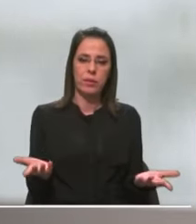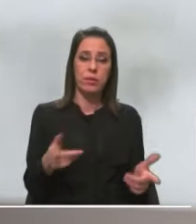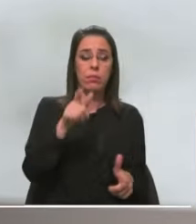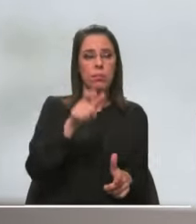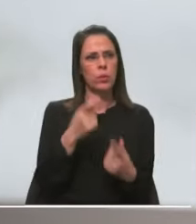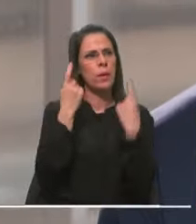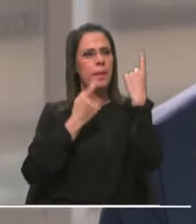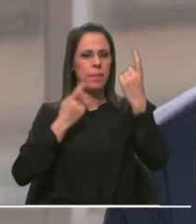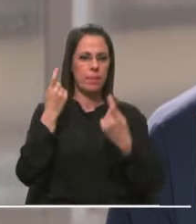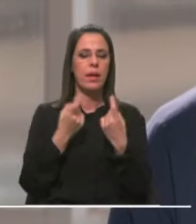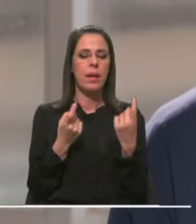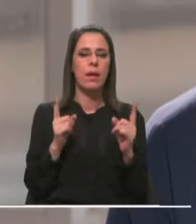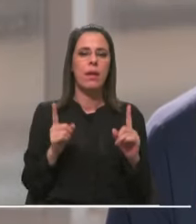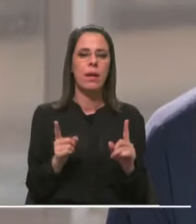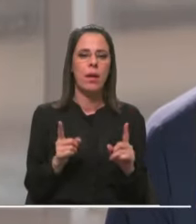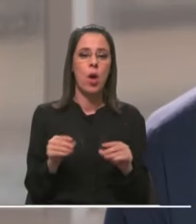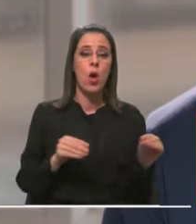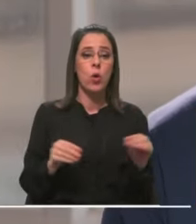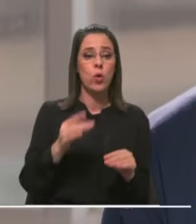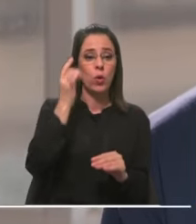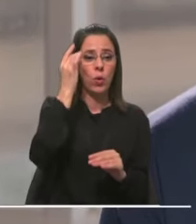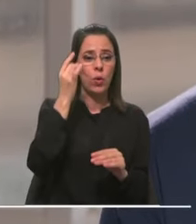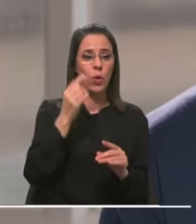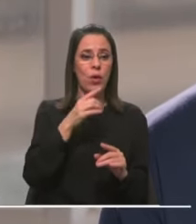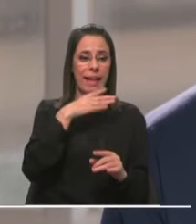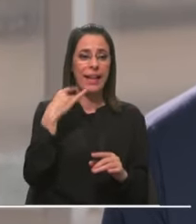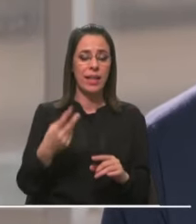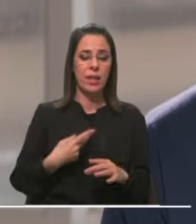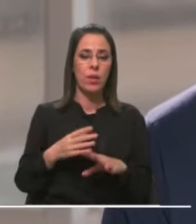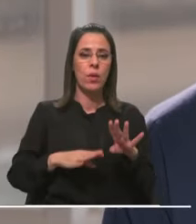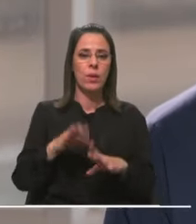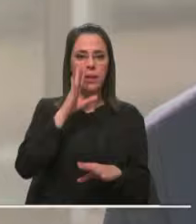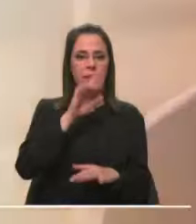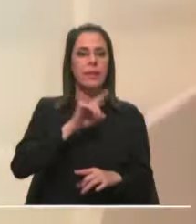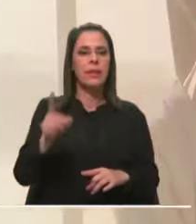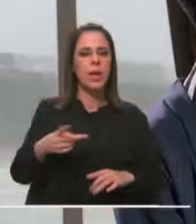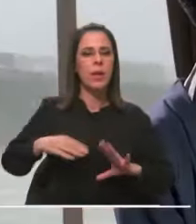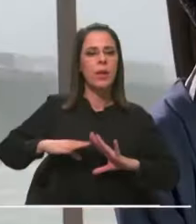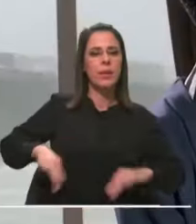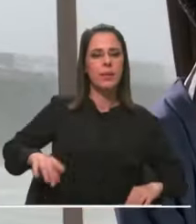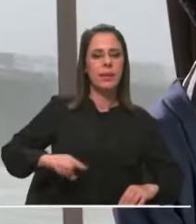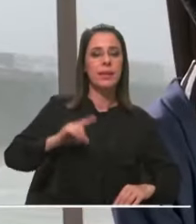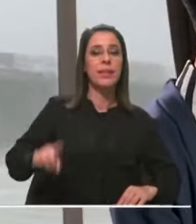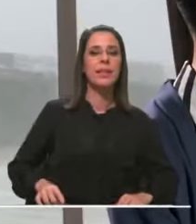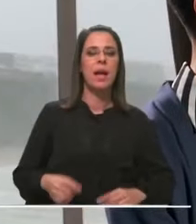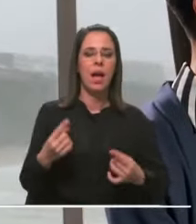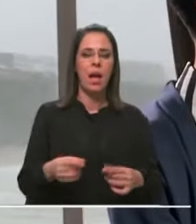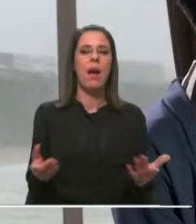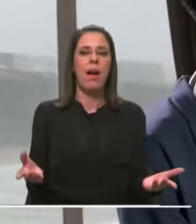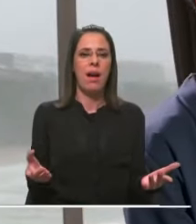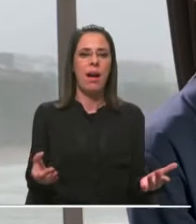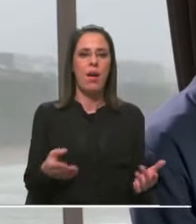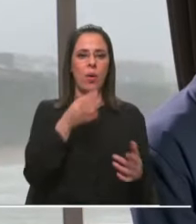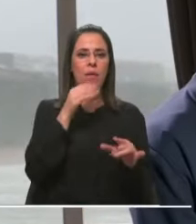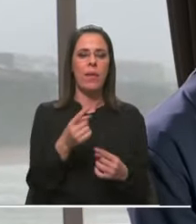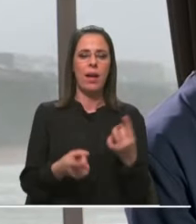pessoa pensa nisso. Mas há um jogo muito divertido que nós fazemos, que é o que é que acontecia se nos separássemos. Às vezes. Tu não há? Não